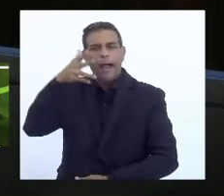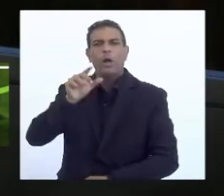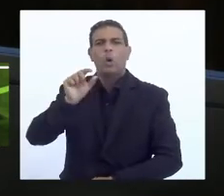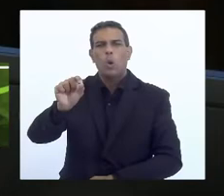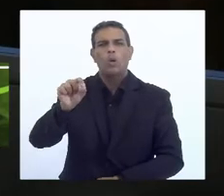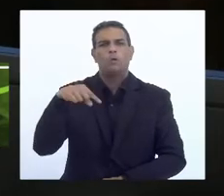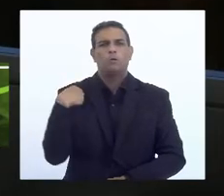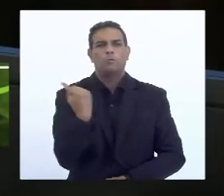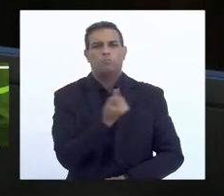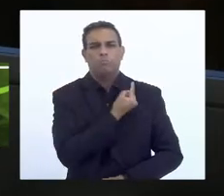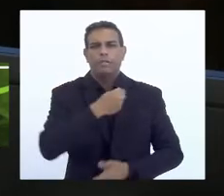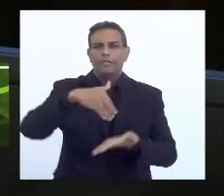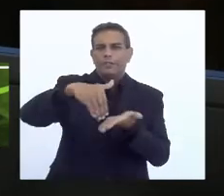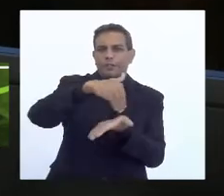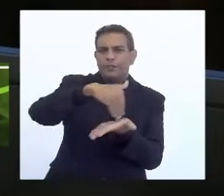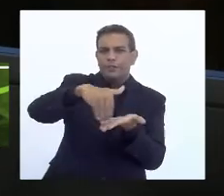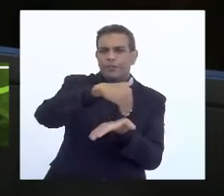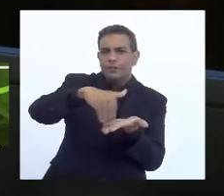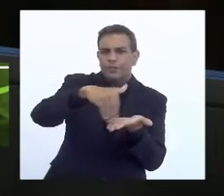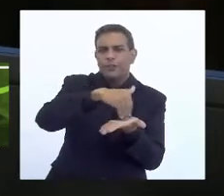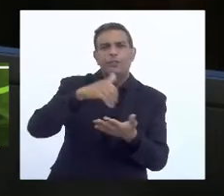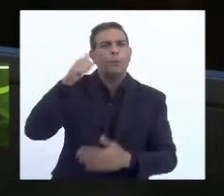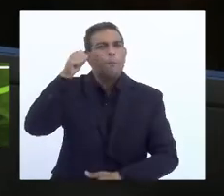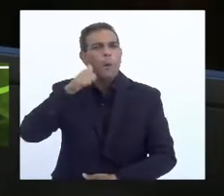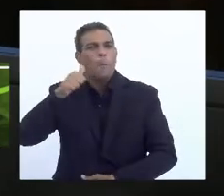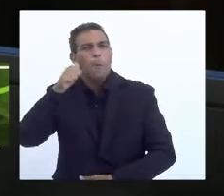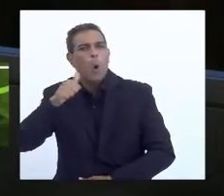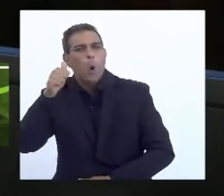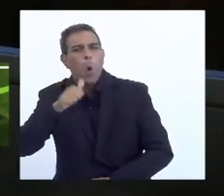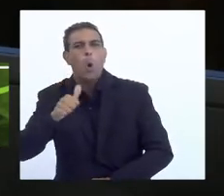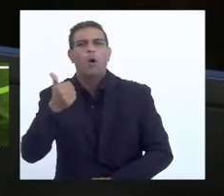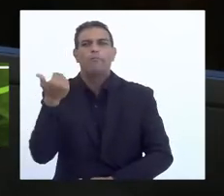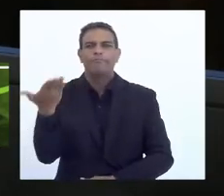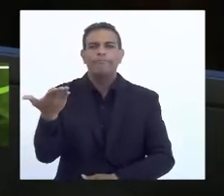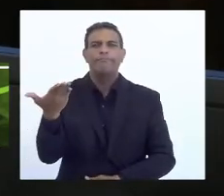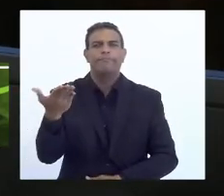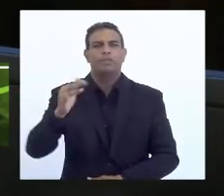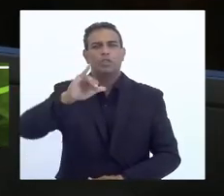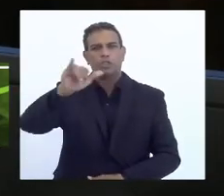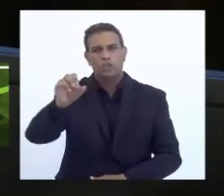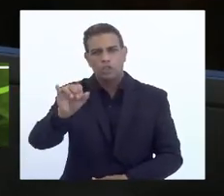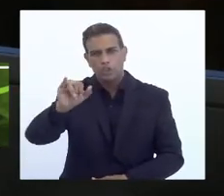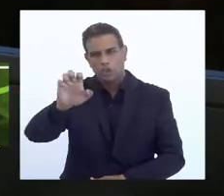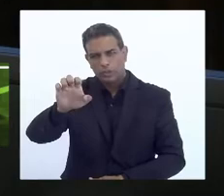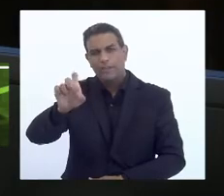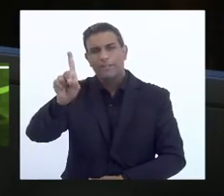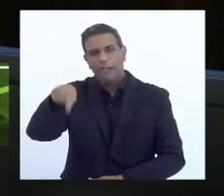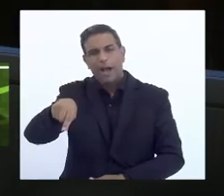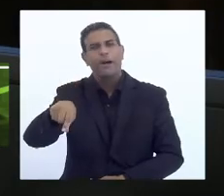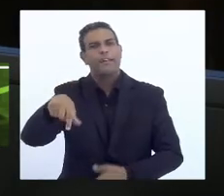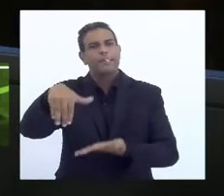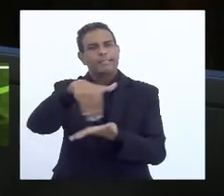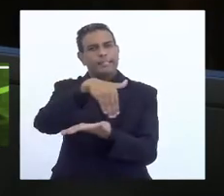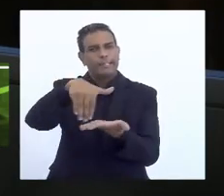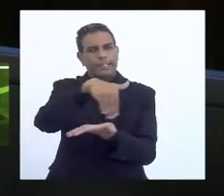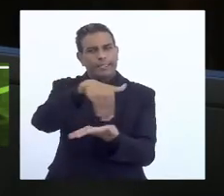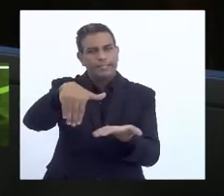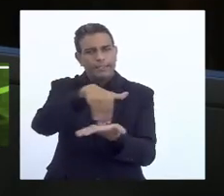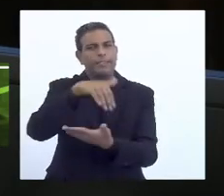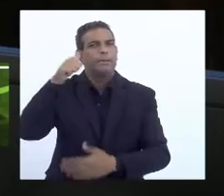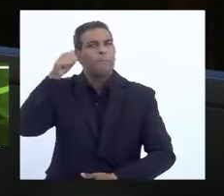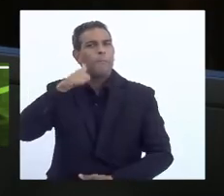a nossa secretária de Mulheres aqui, nossa Joyce Trindade, que é secretária